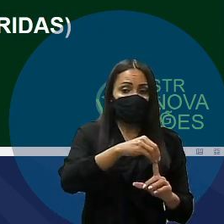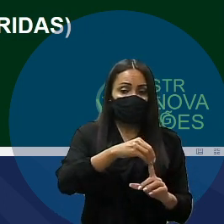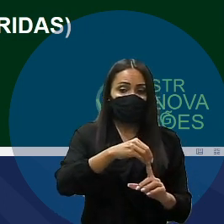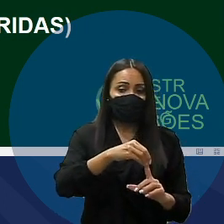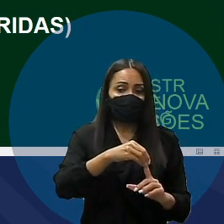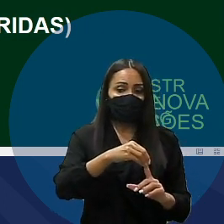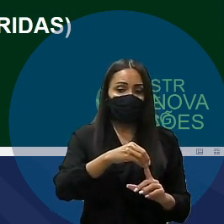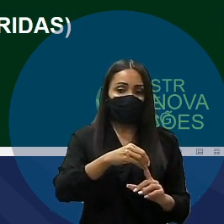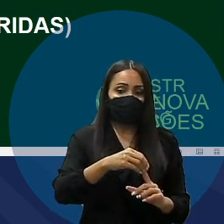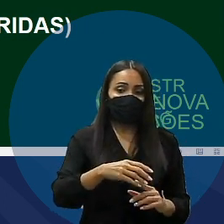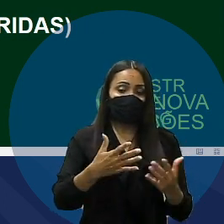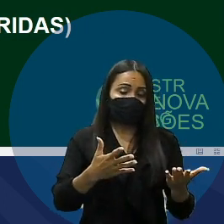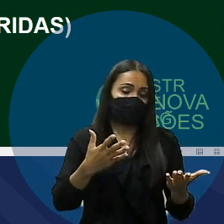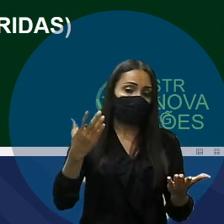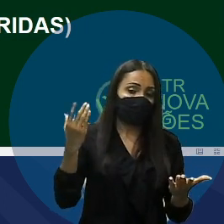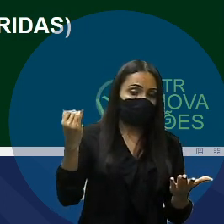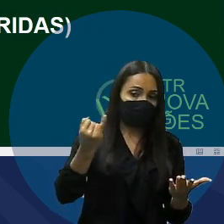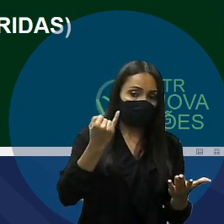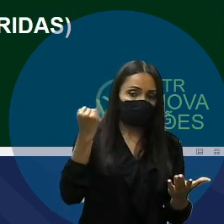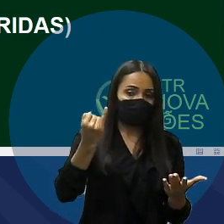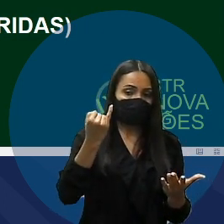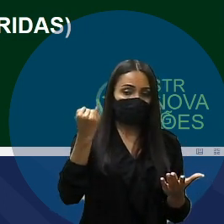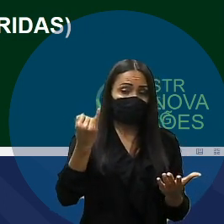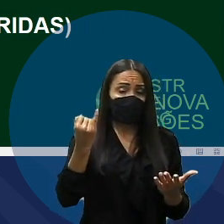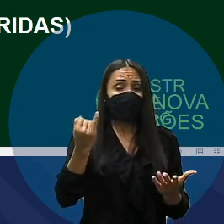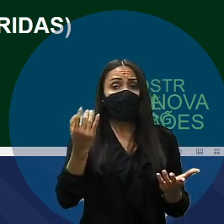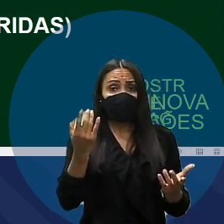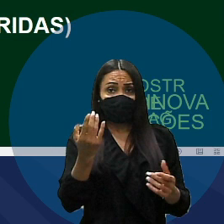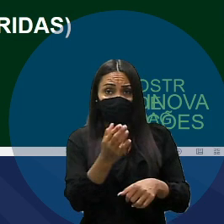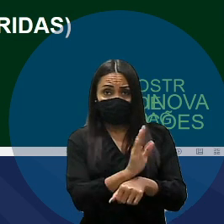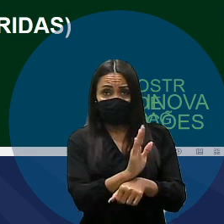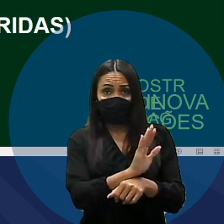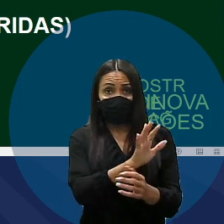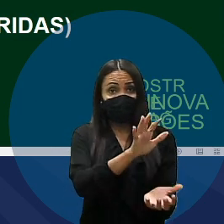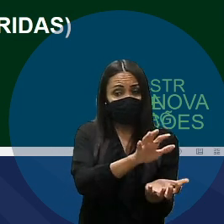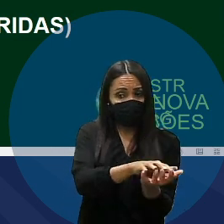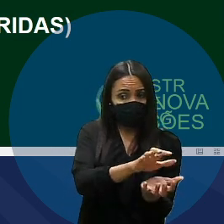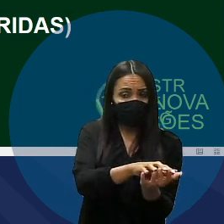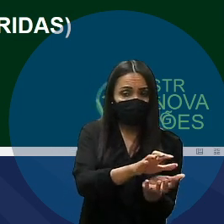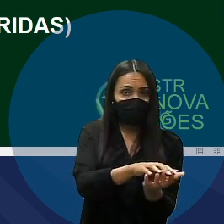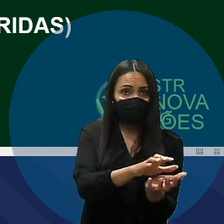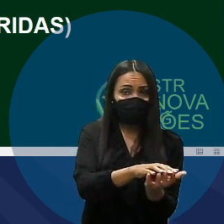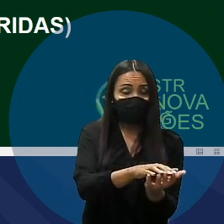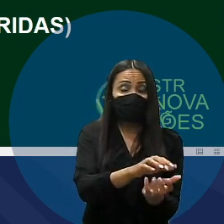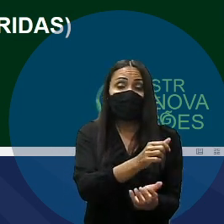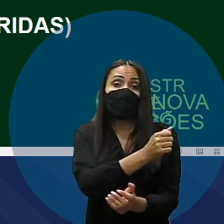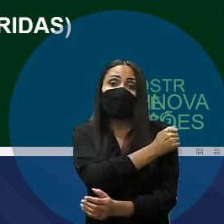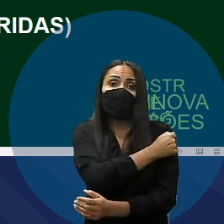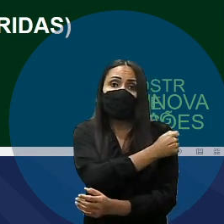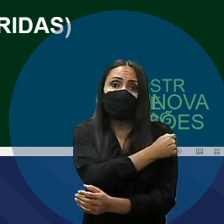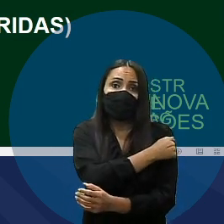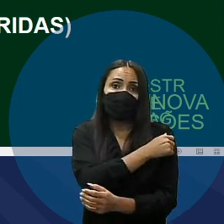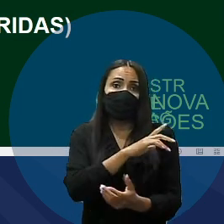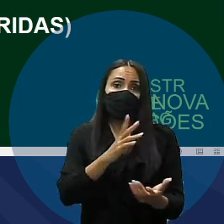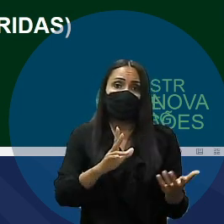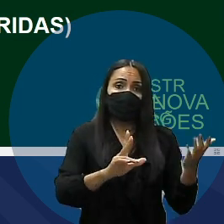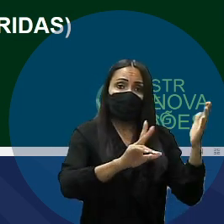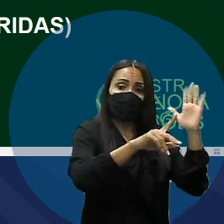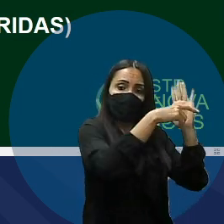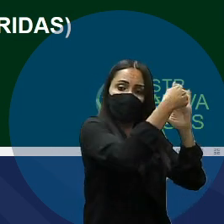berço, o cinema pernambucano, e os alunos tinham como fazer um roteiro